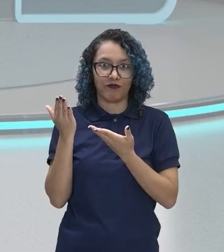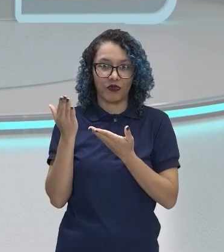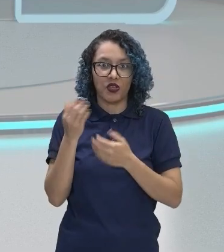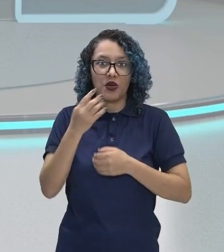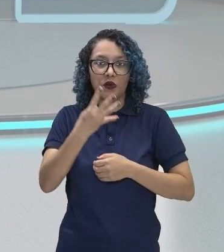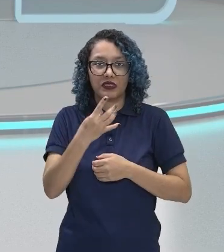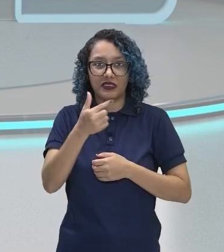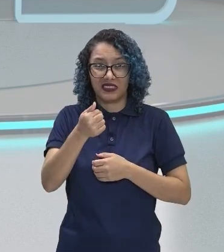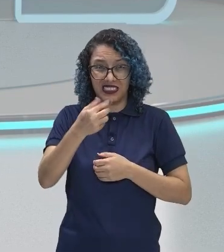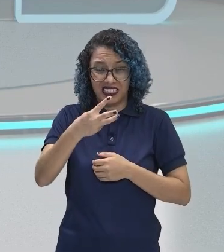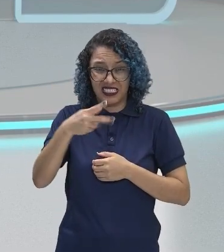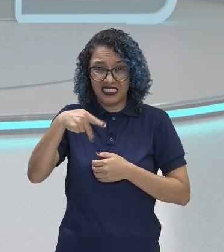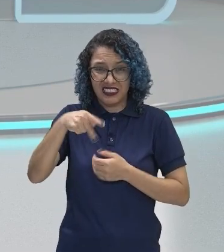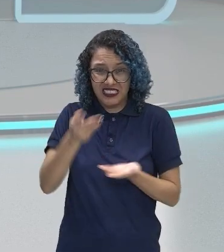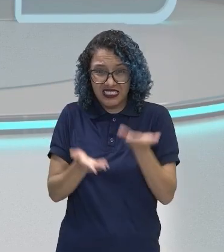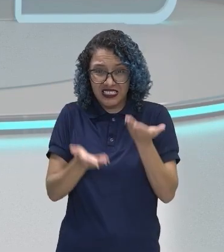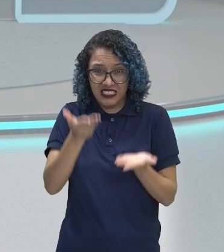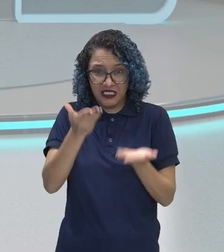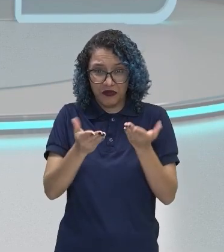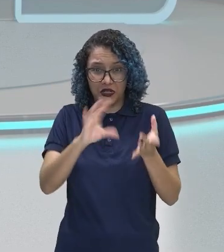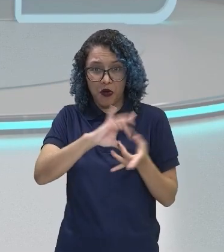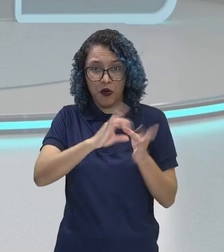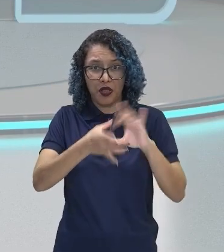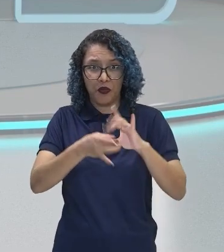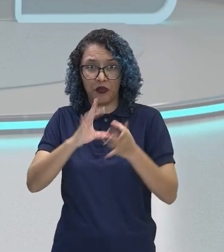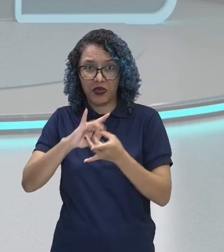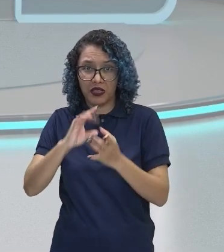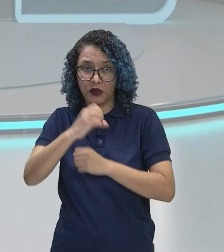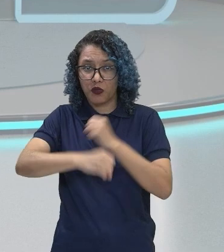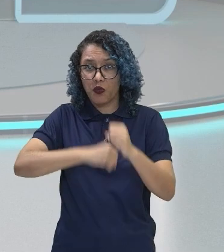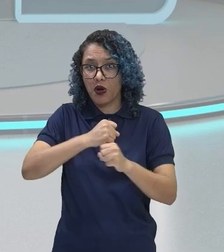Então, esse indivíduo aqui, ele é a pessoa que